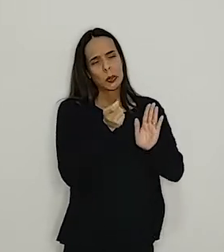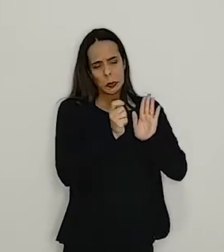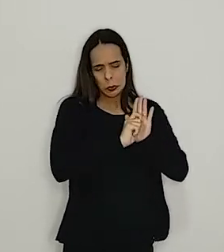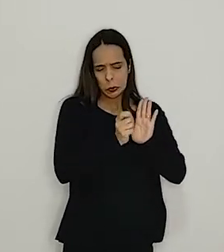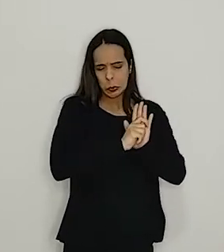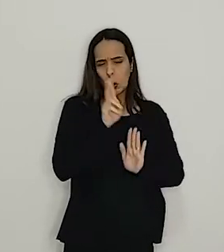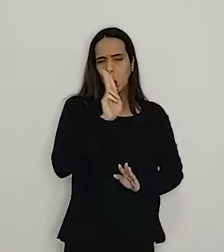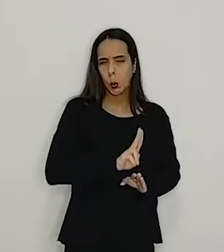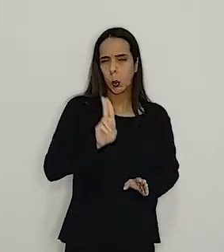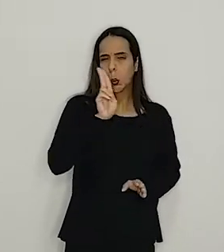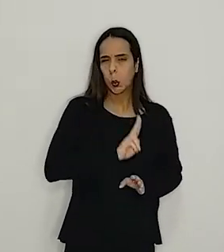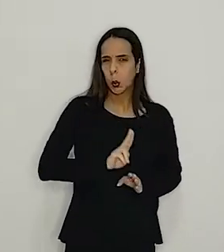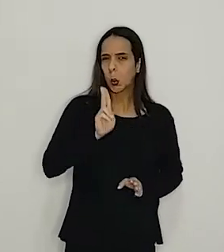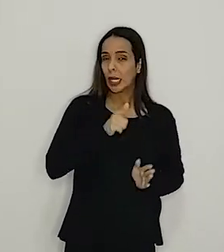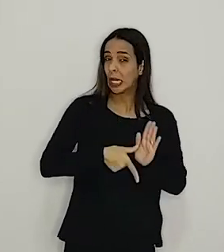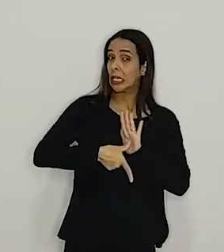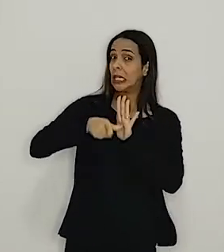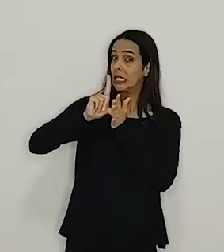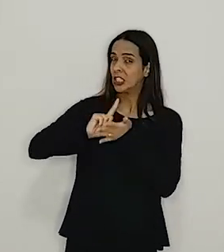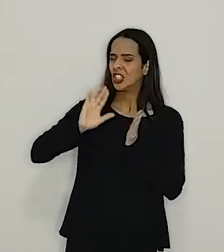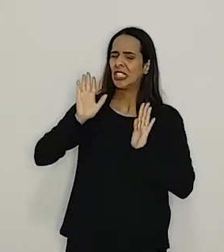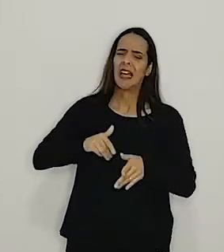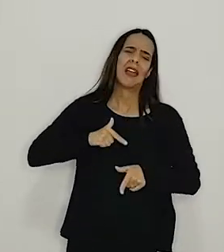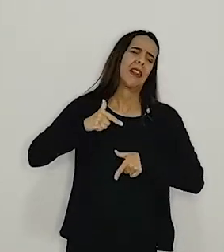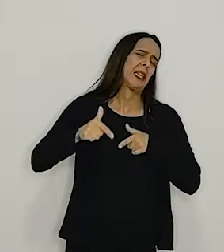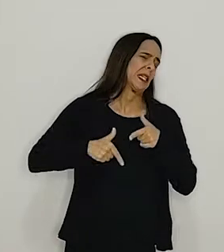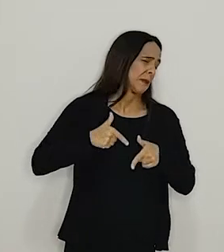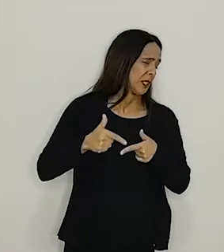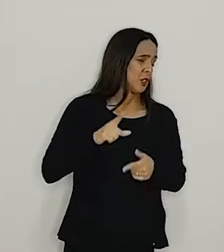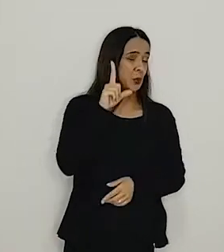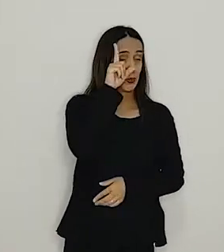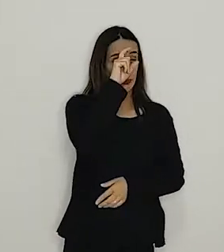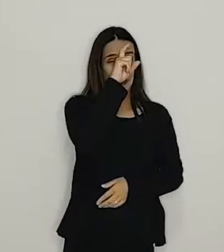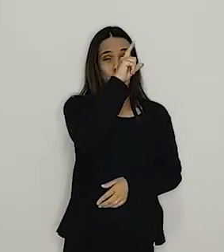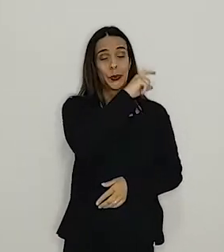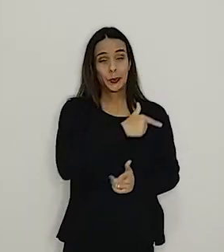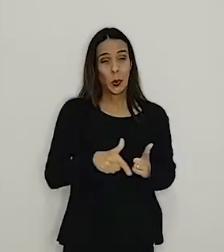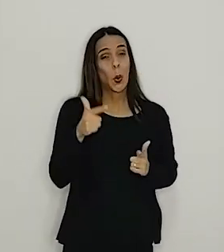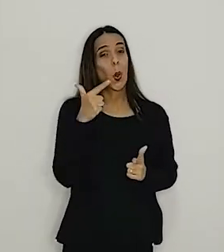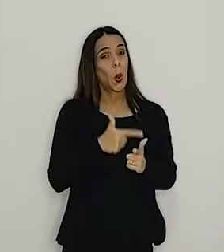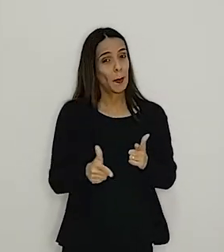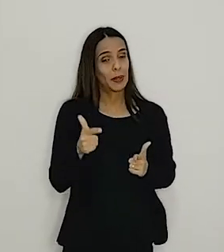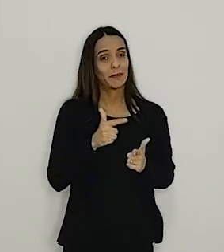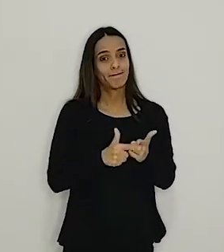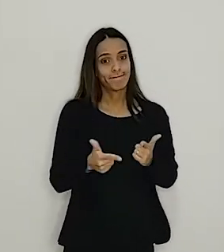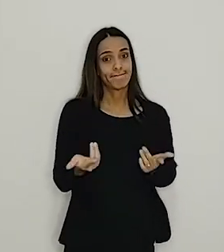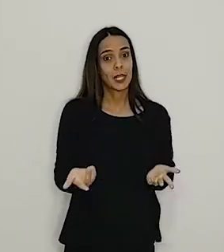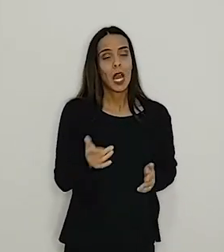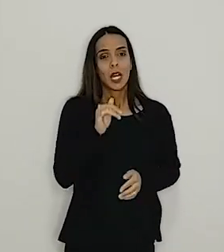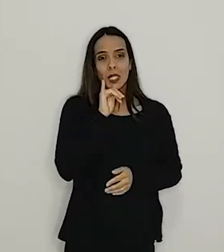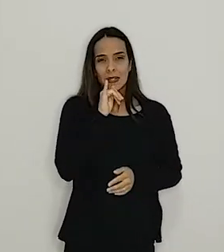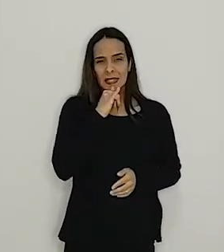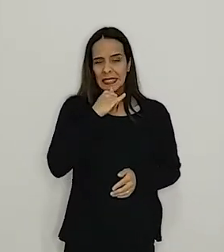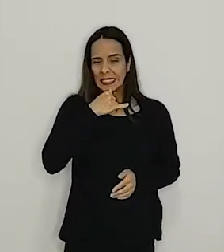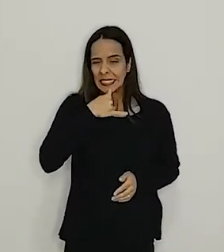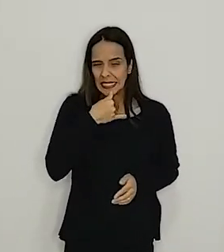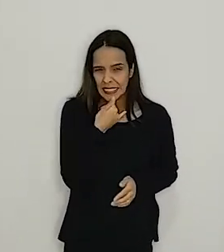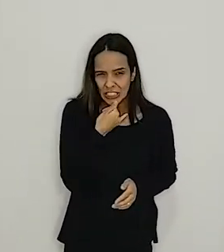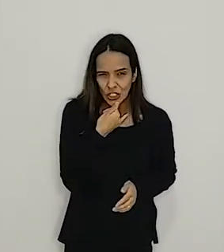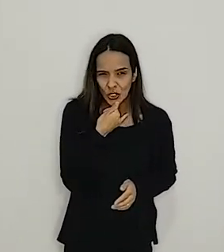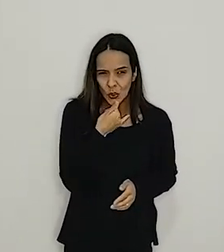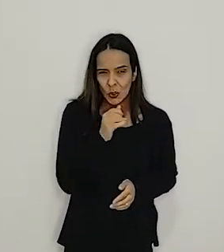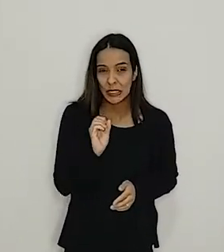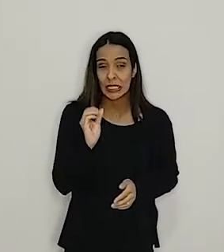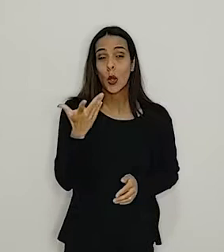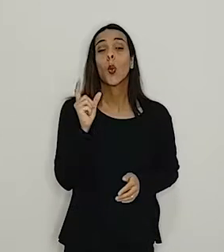previamente, tinha dado um trabalho tremendo para aquela família e diante de uma situação muito triste, ele